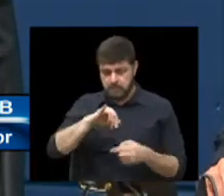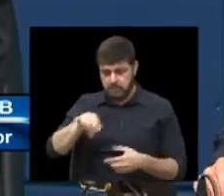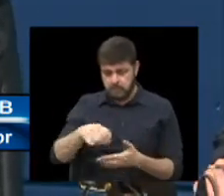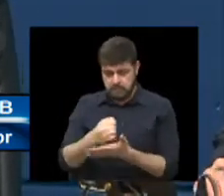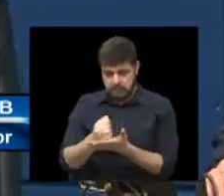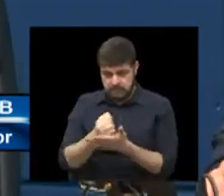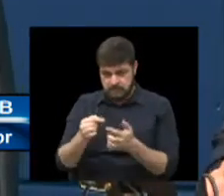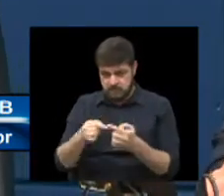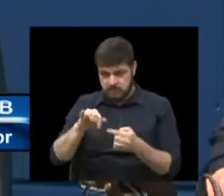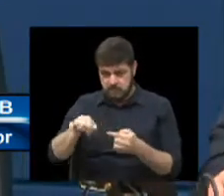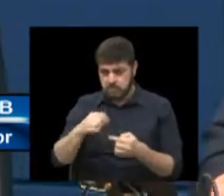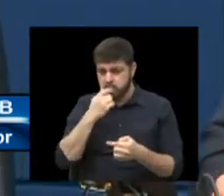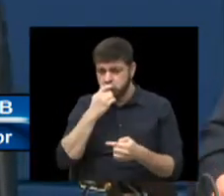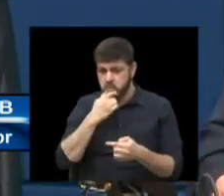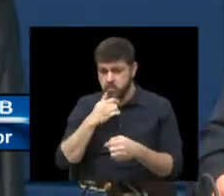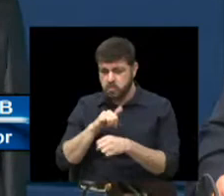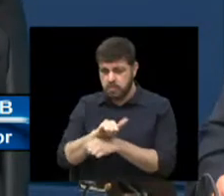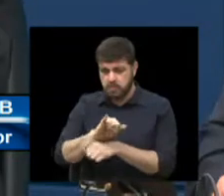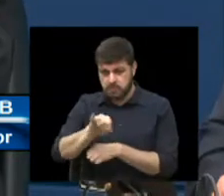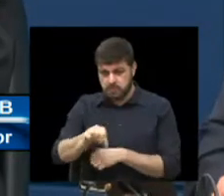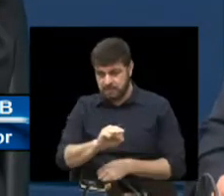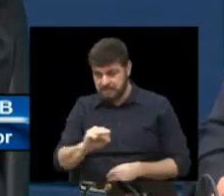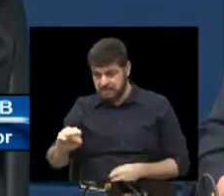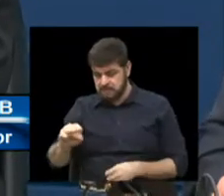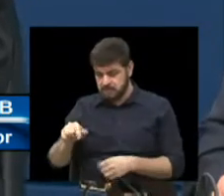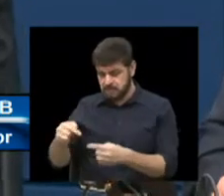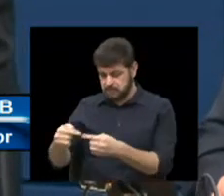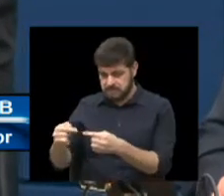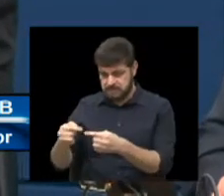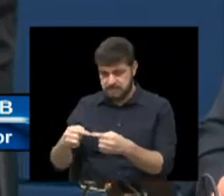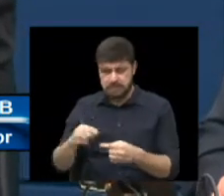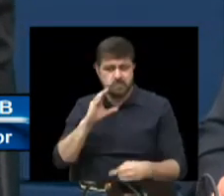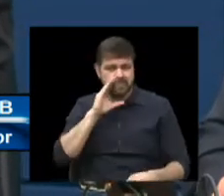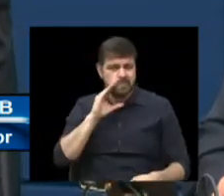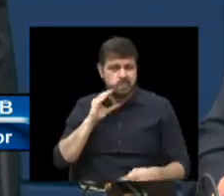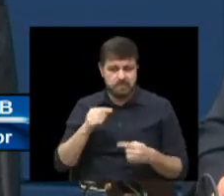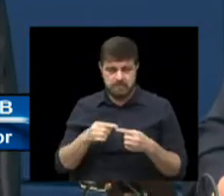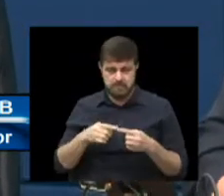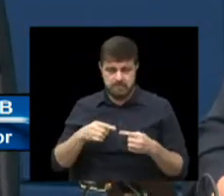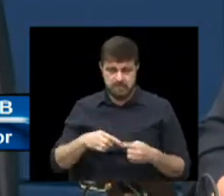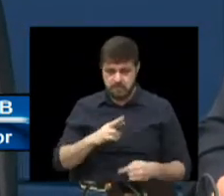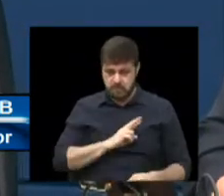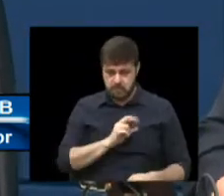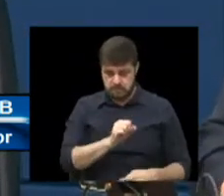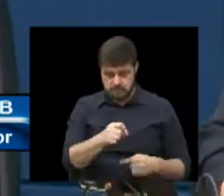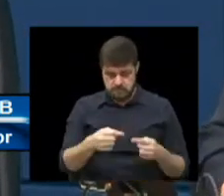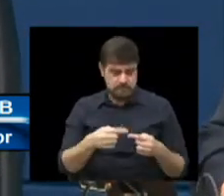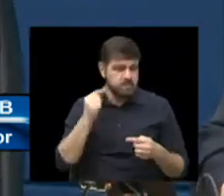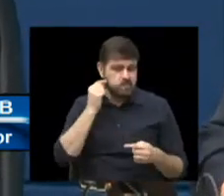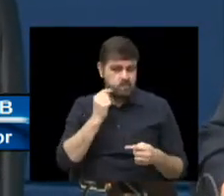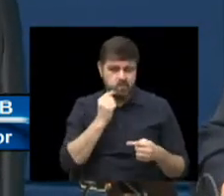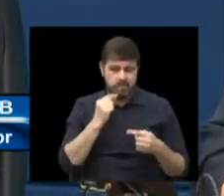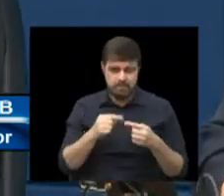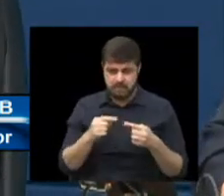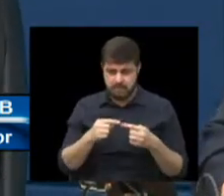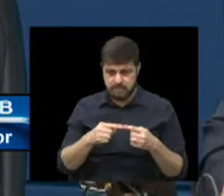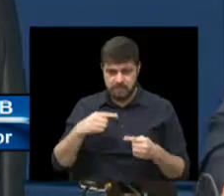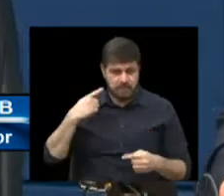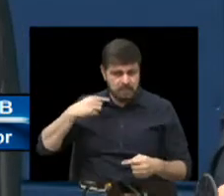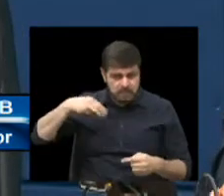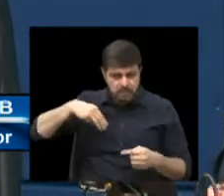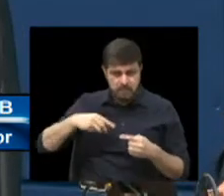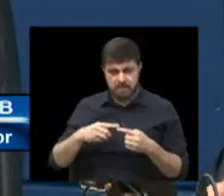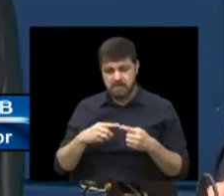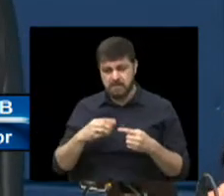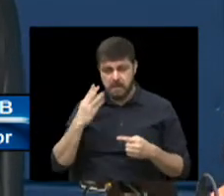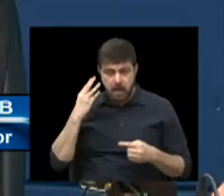Farmácia, sim, Jorge Schneider ausente, J. Silva, sim, Luiz Cirilo, sim, Luiz Rossini, sim, Marcelo Silva, sim, Marcos Bernardelli,